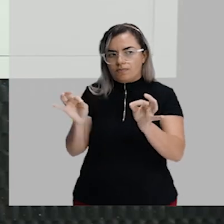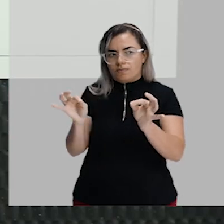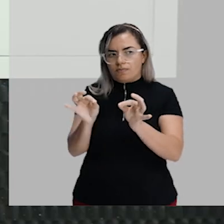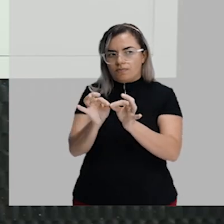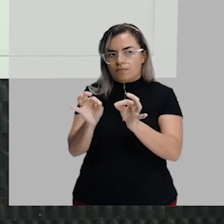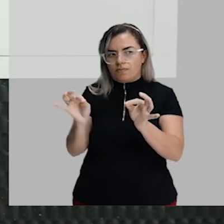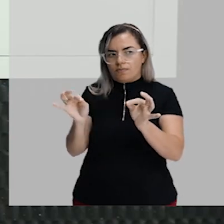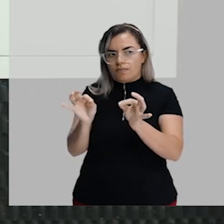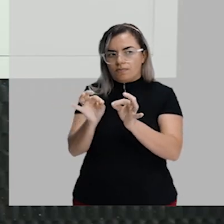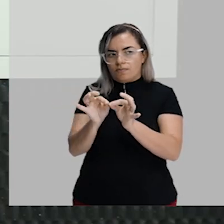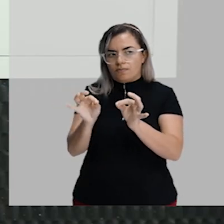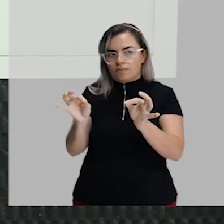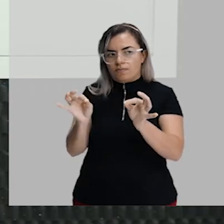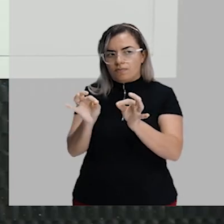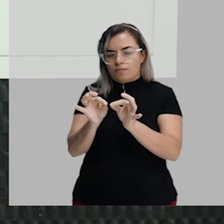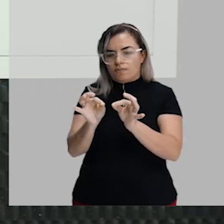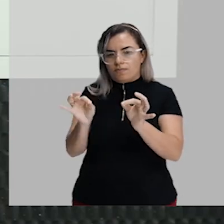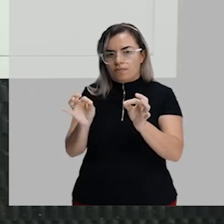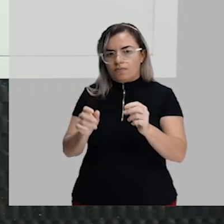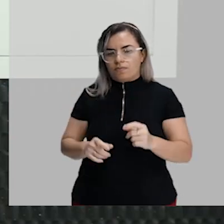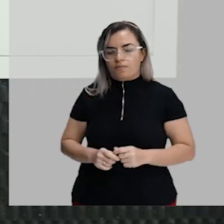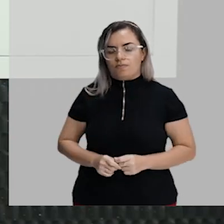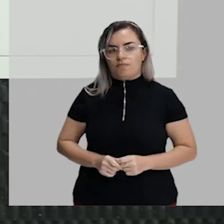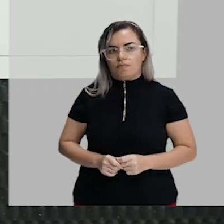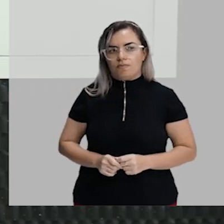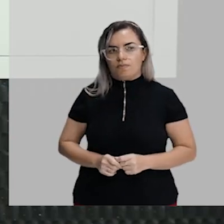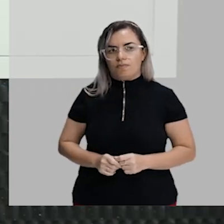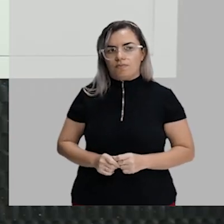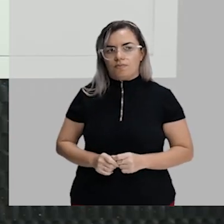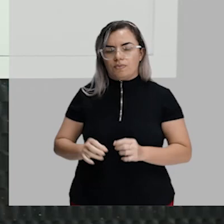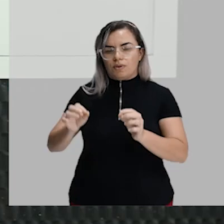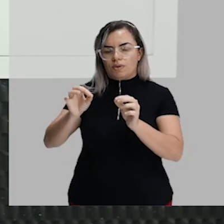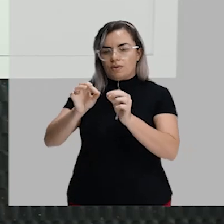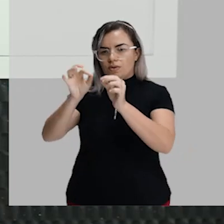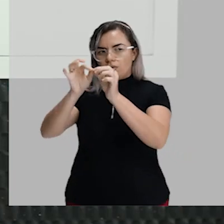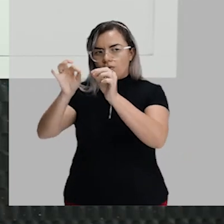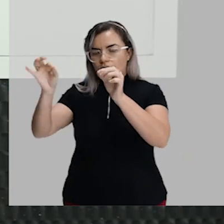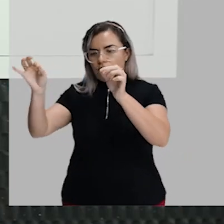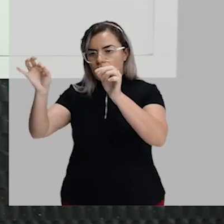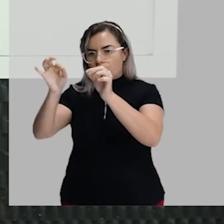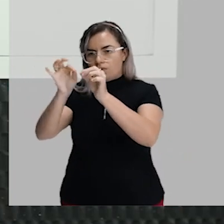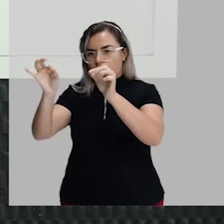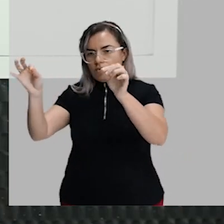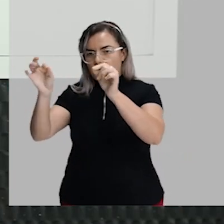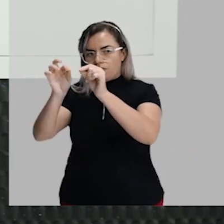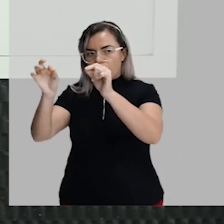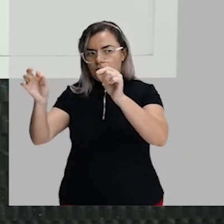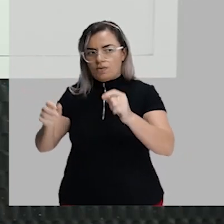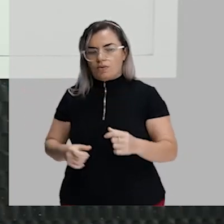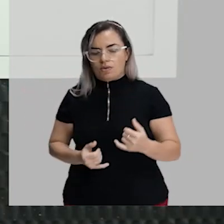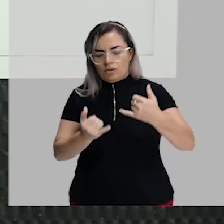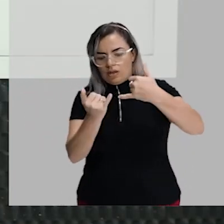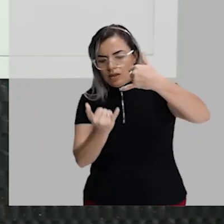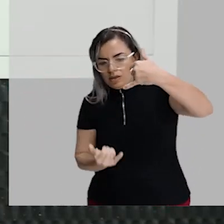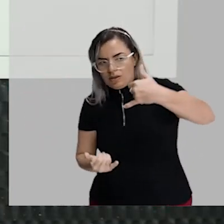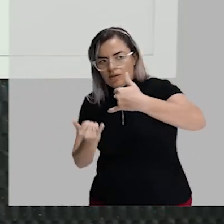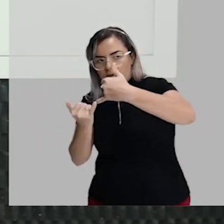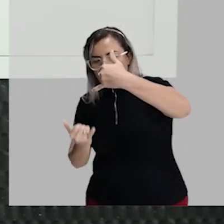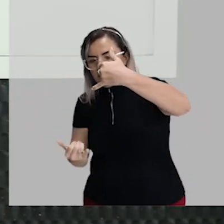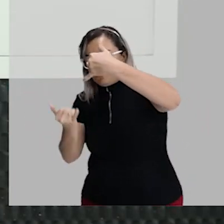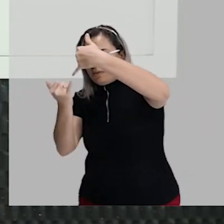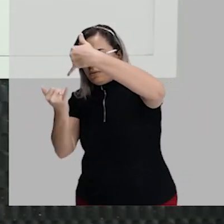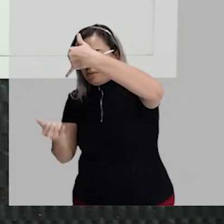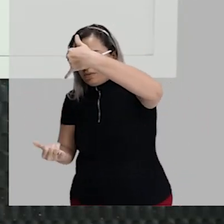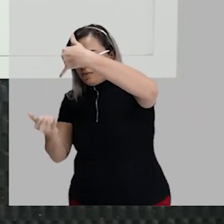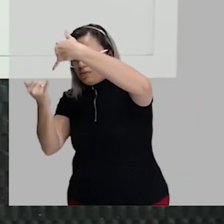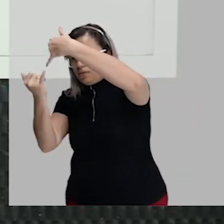que é este intervalo e este outro intervalo aqui, ó. Então, nesses intervalos, o gráfico ele